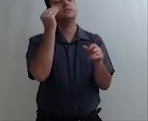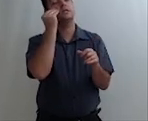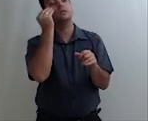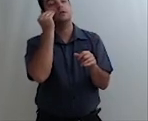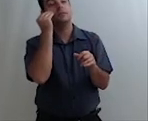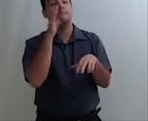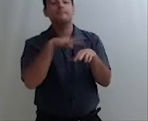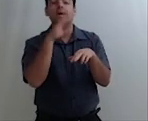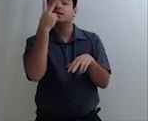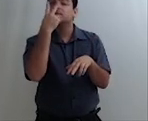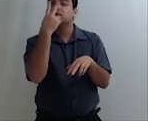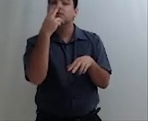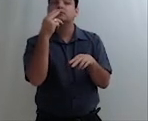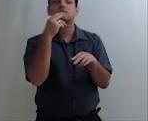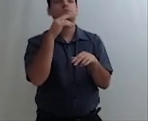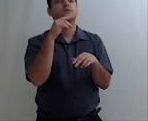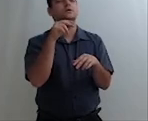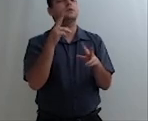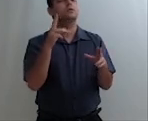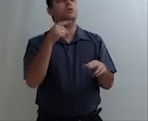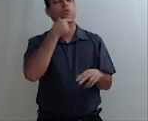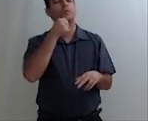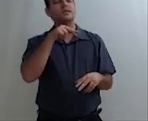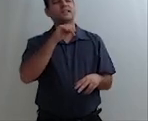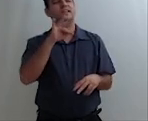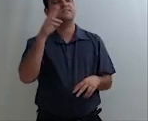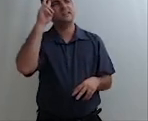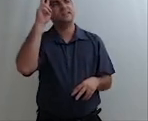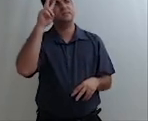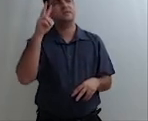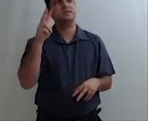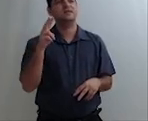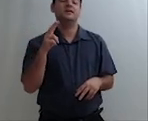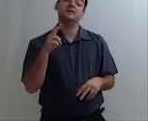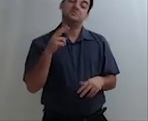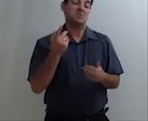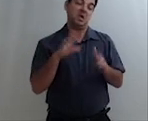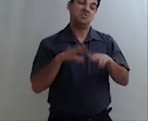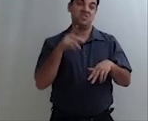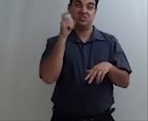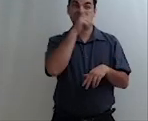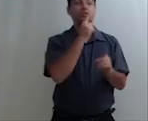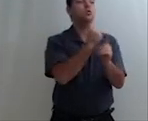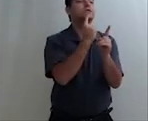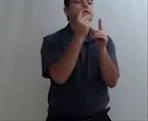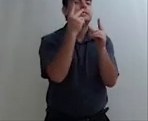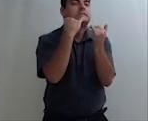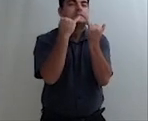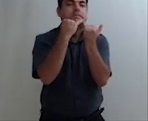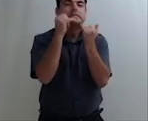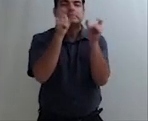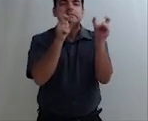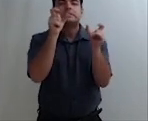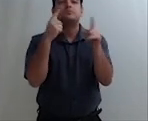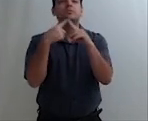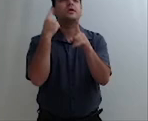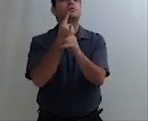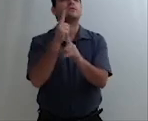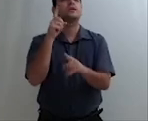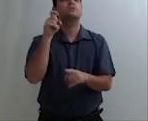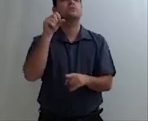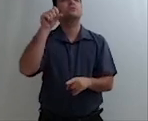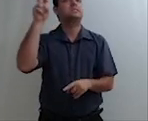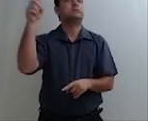semelhantes Ministro nef lembra que neste caso talvez fosse difícil realmente colocar várias pessoas com 1,90 95 de